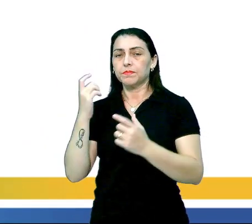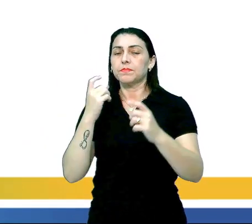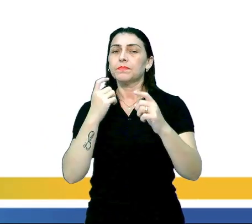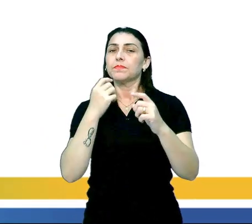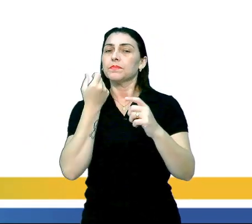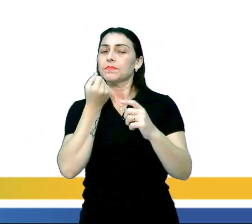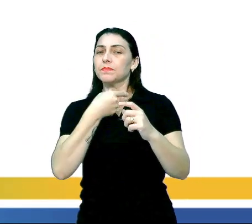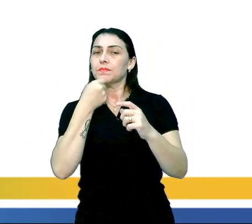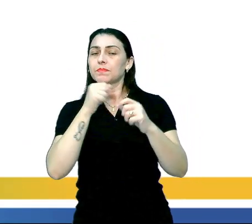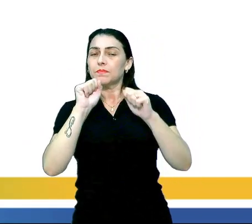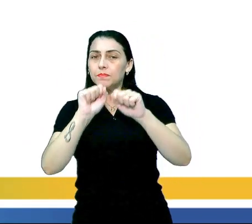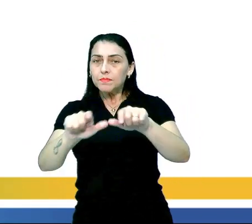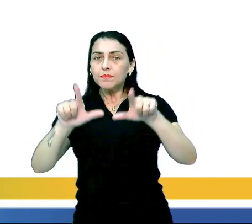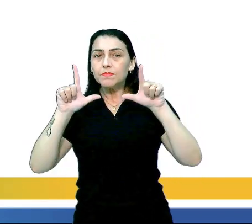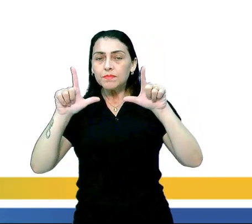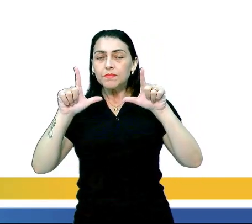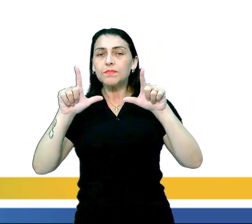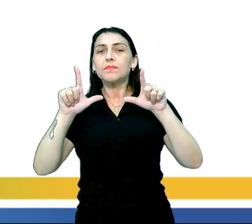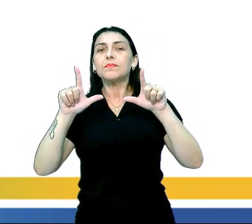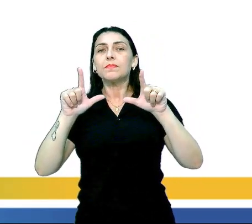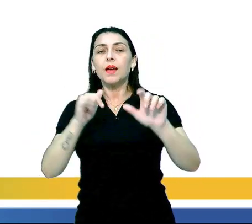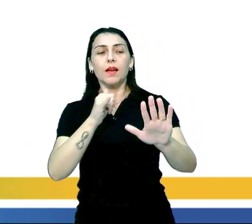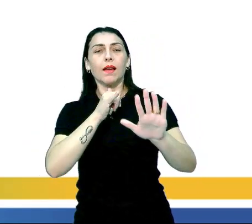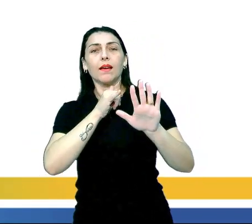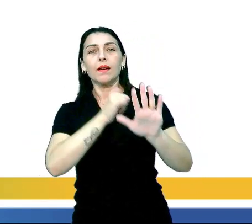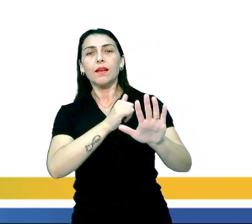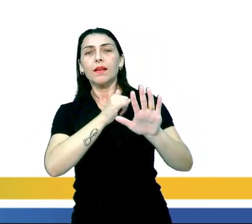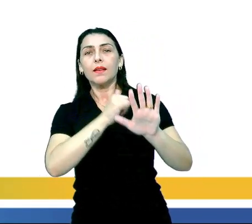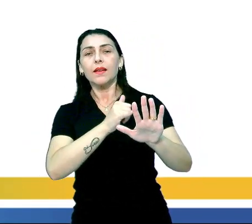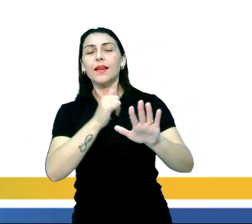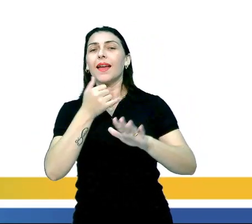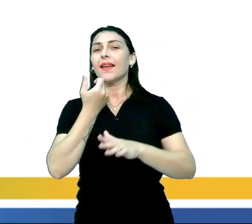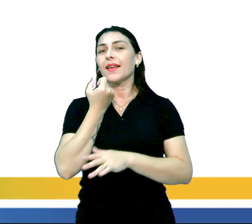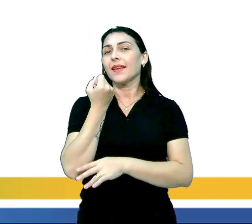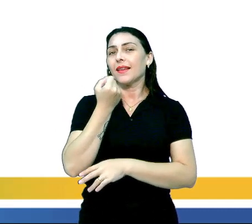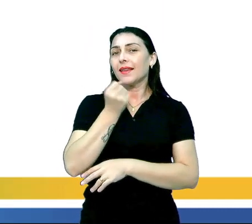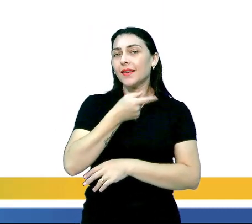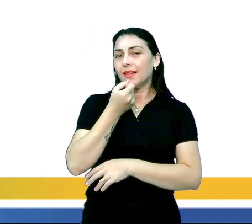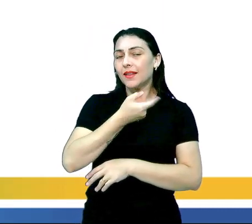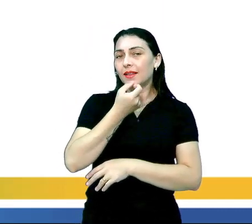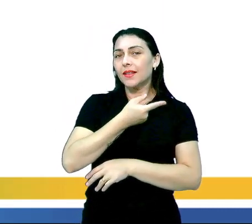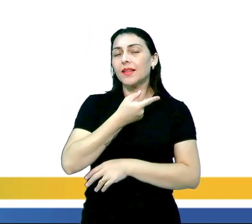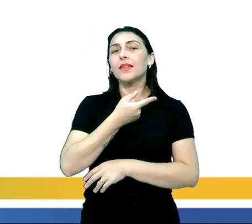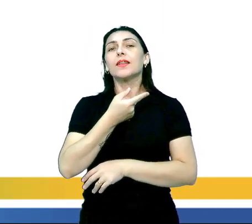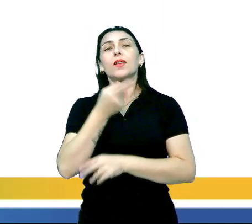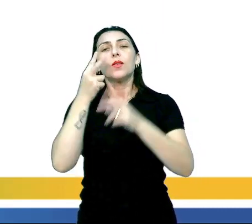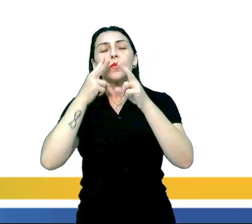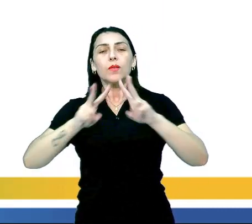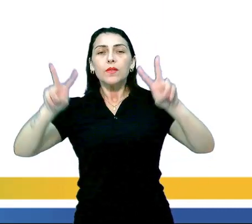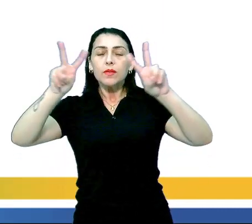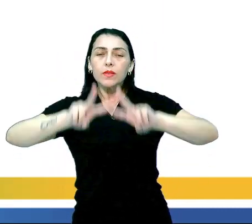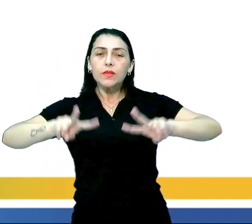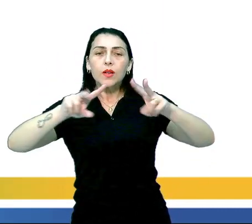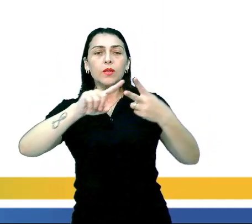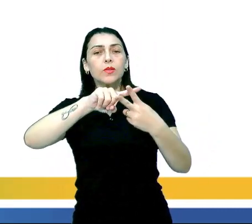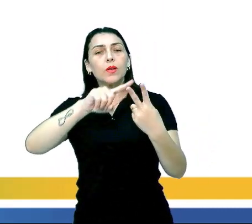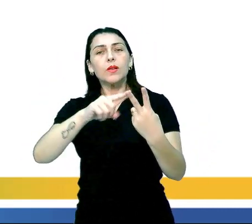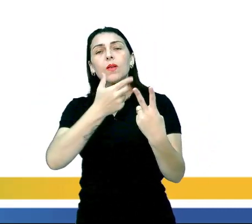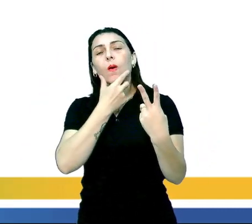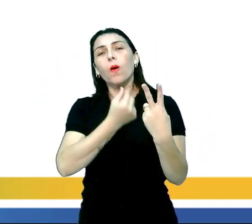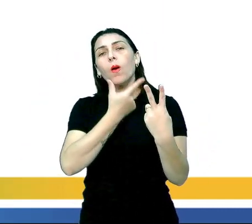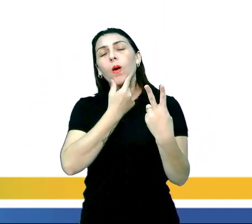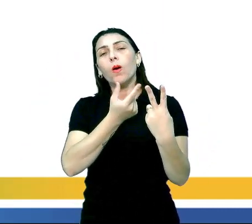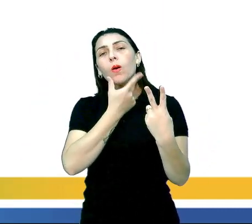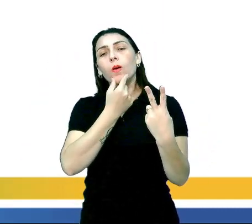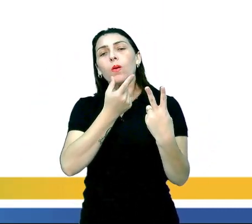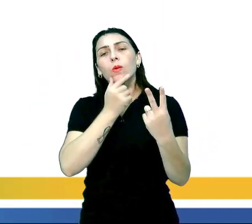charge, né? Uma coisa mais irônica, uma coisa mais engraçada. E aí nós estamos visualizando dois homens em